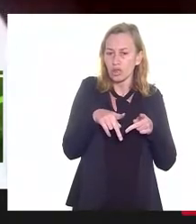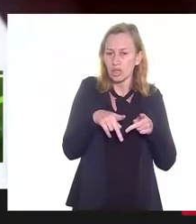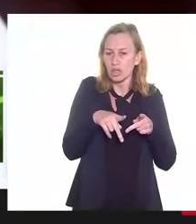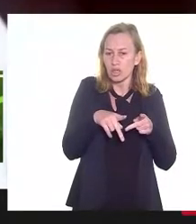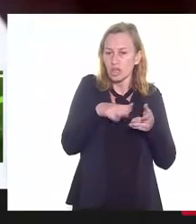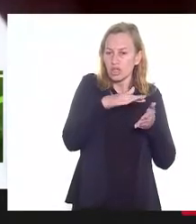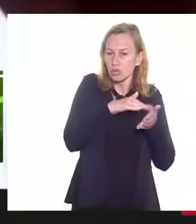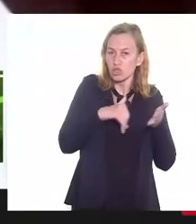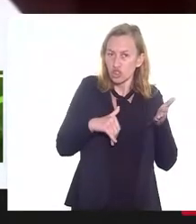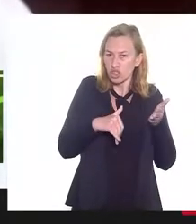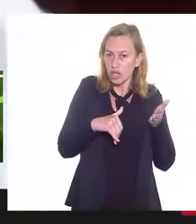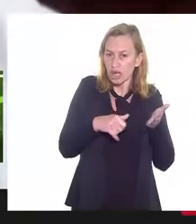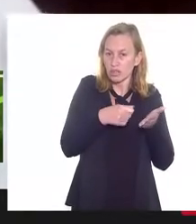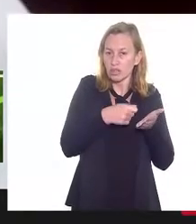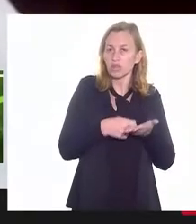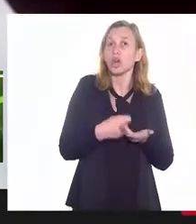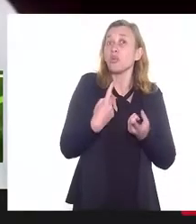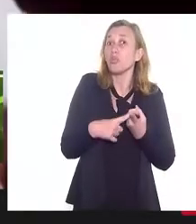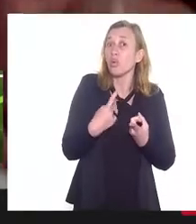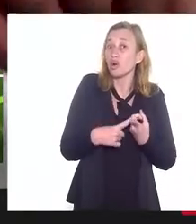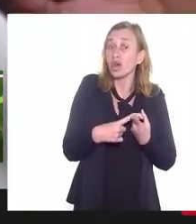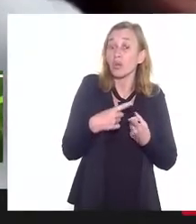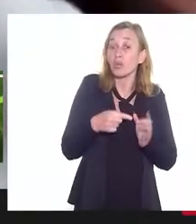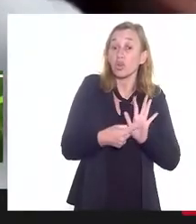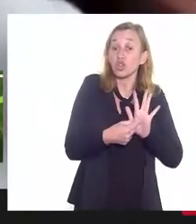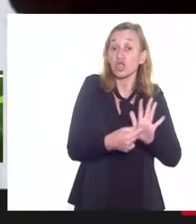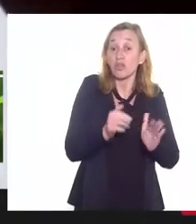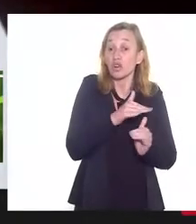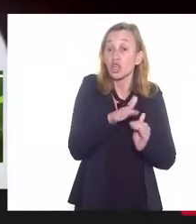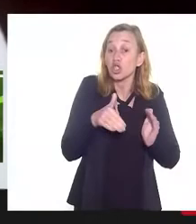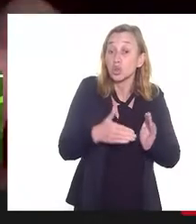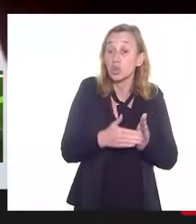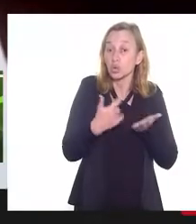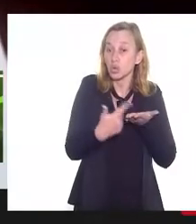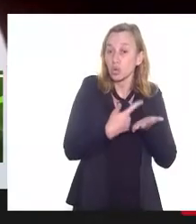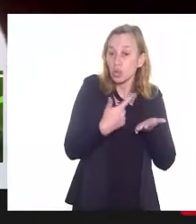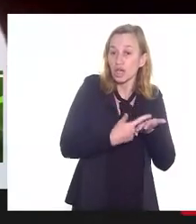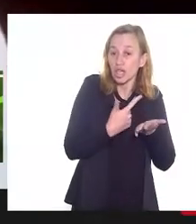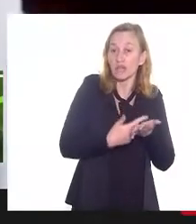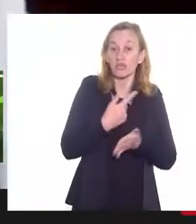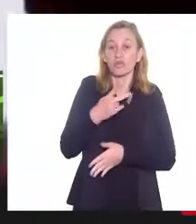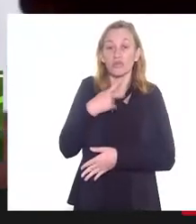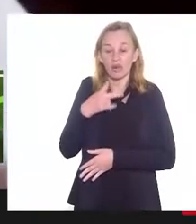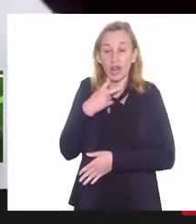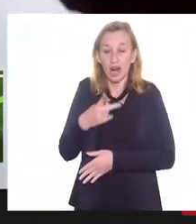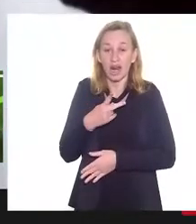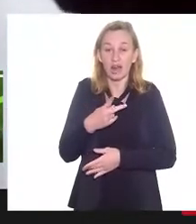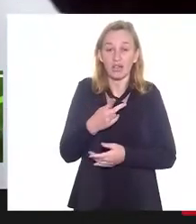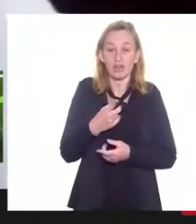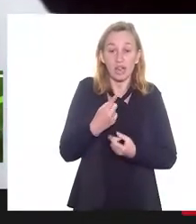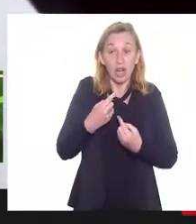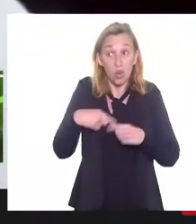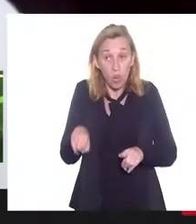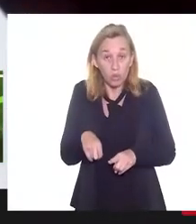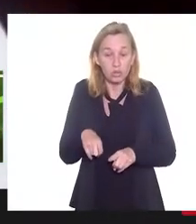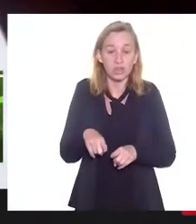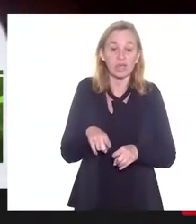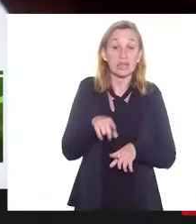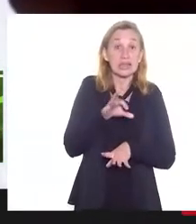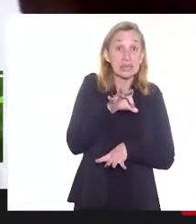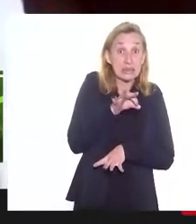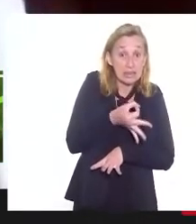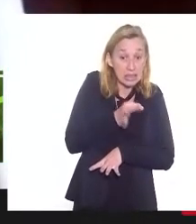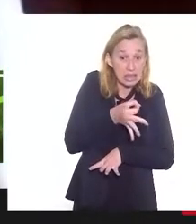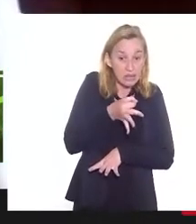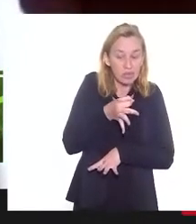retirada porque afirmava que todo livro falava atacava, inclusive,